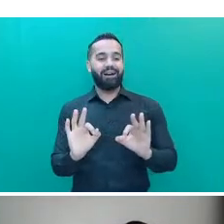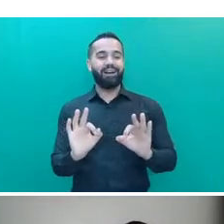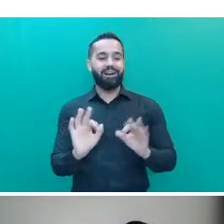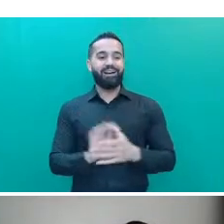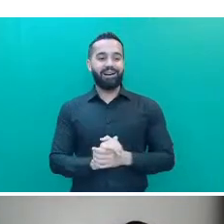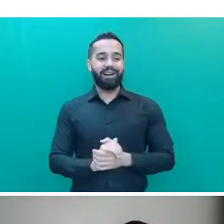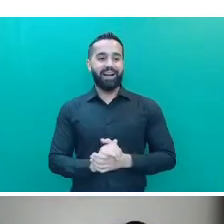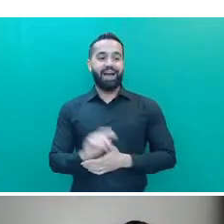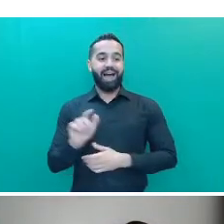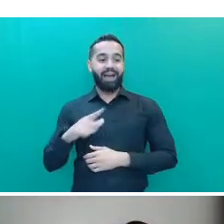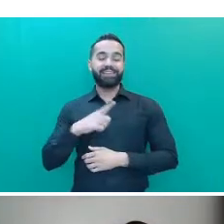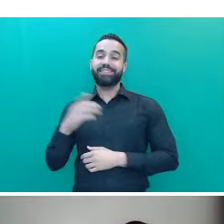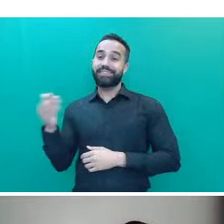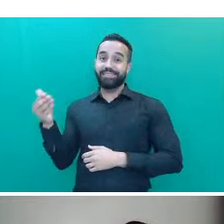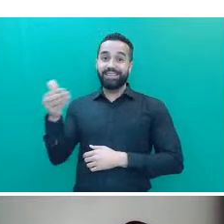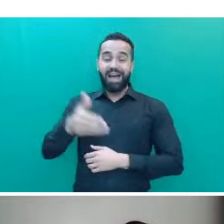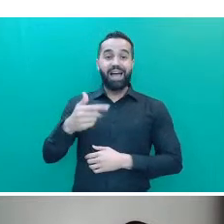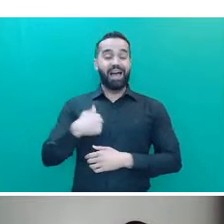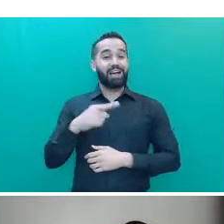cheguei na UFG também.